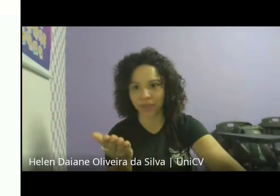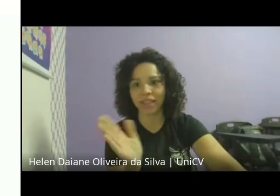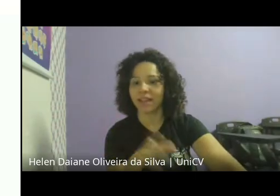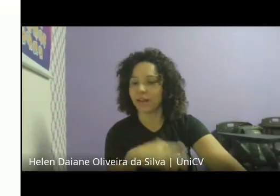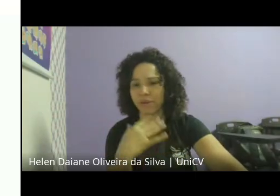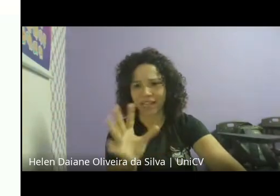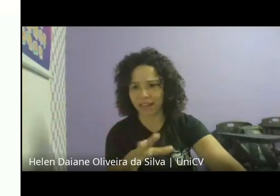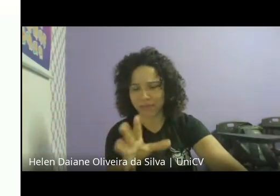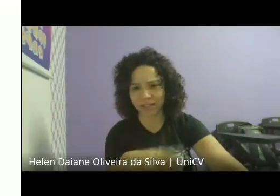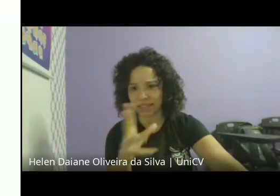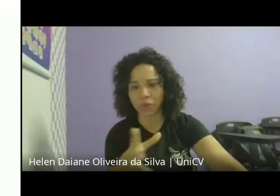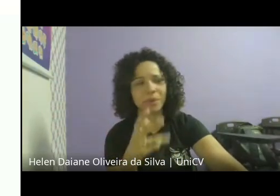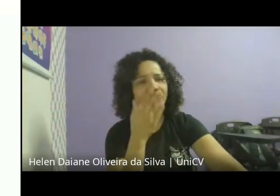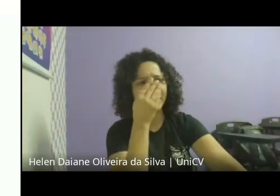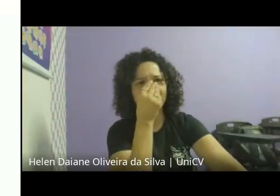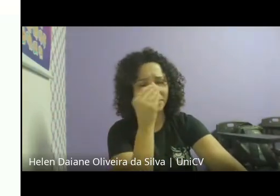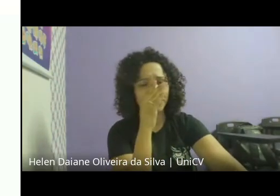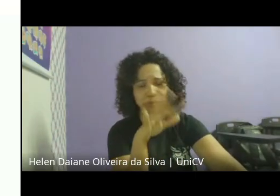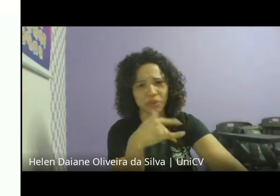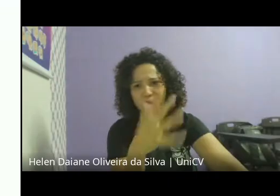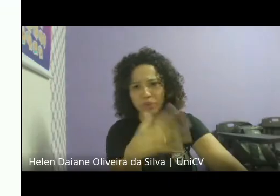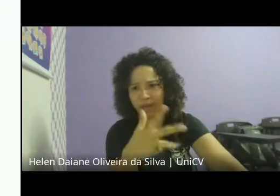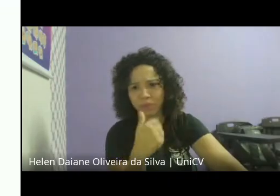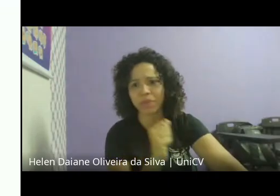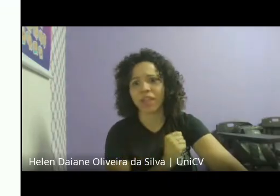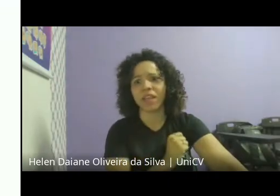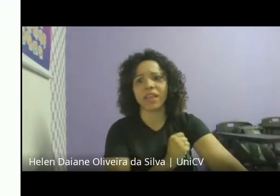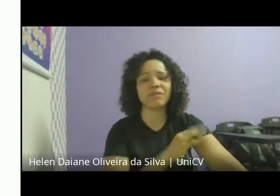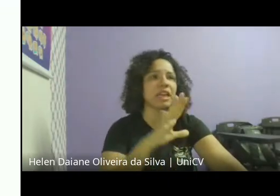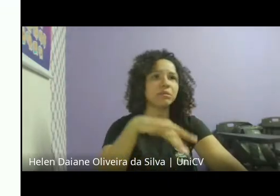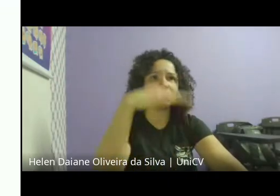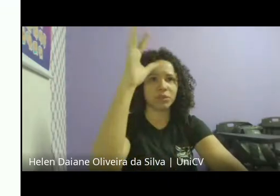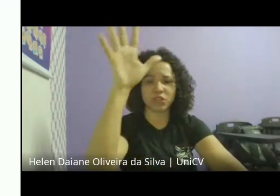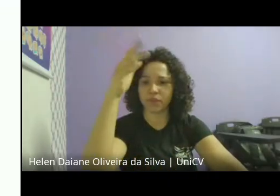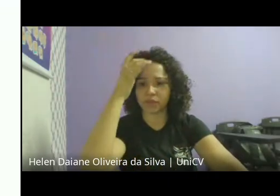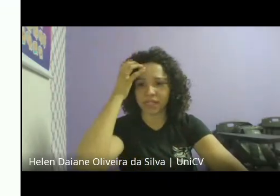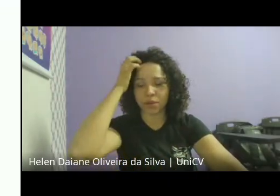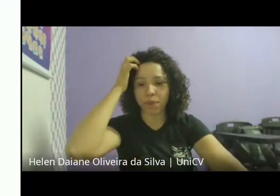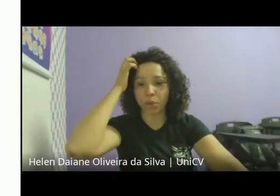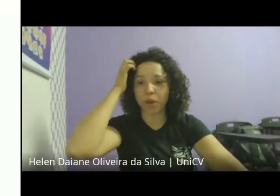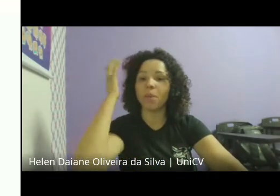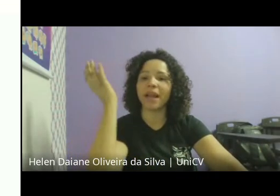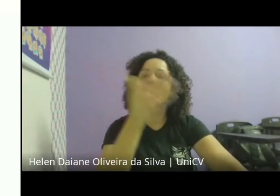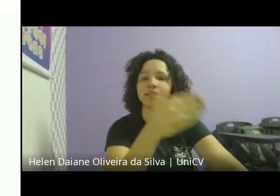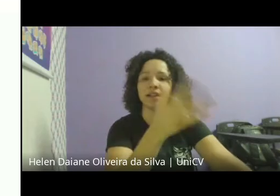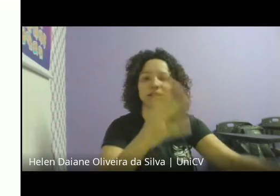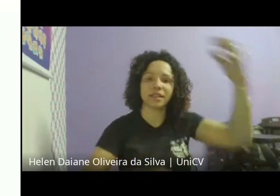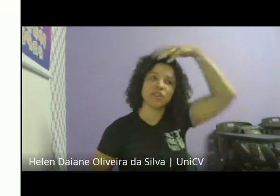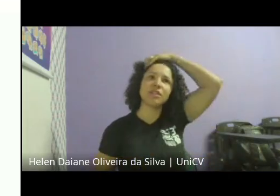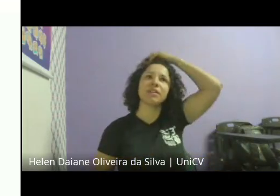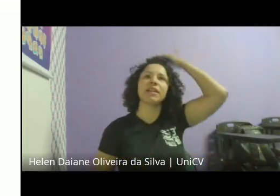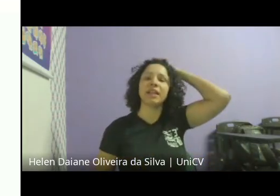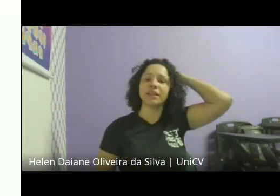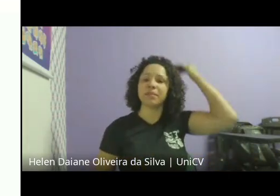aconteceu? Uma transação comercial, não deu muito certo, e veio uns indivíduos lá de São Paulo para cobrar